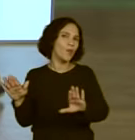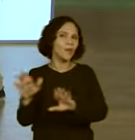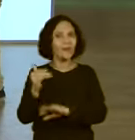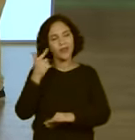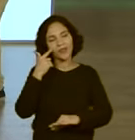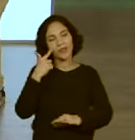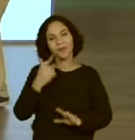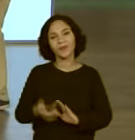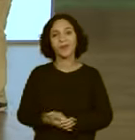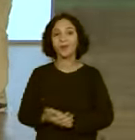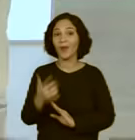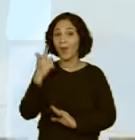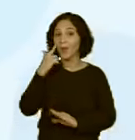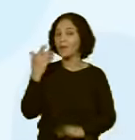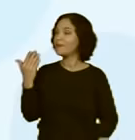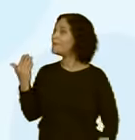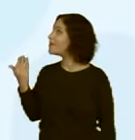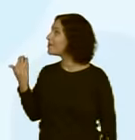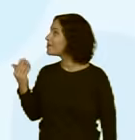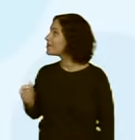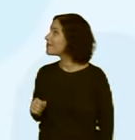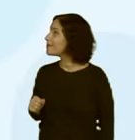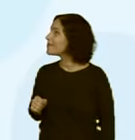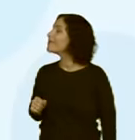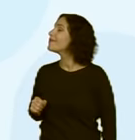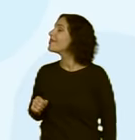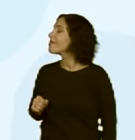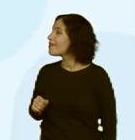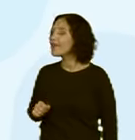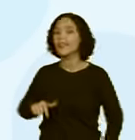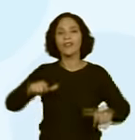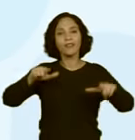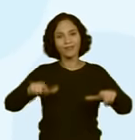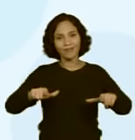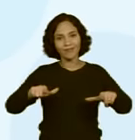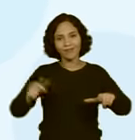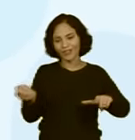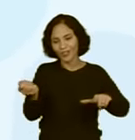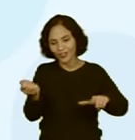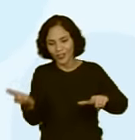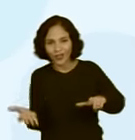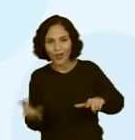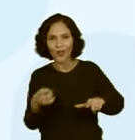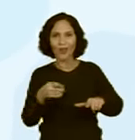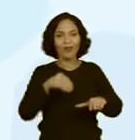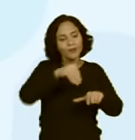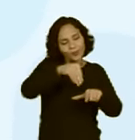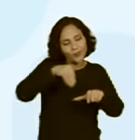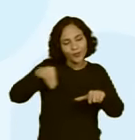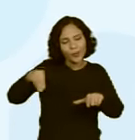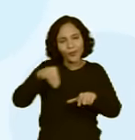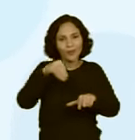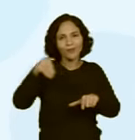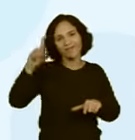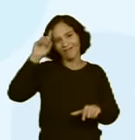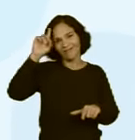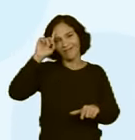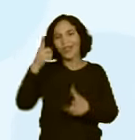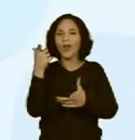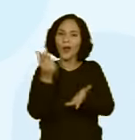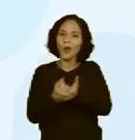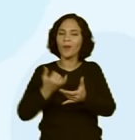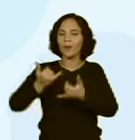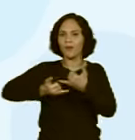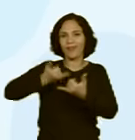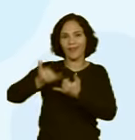tempo, não vou lembrar. Ó, aqui jogos. jogos de tabuleiro, né? Aqueles jogos do dia a dia que a